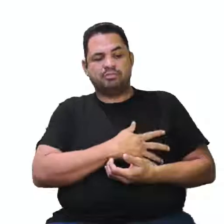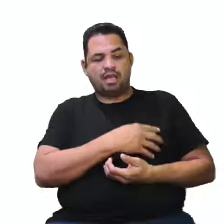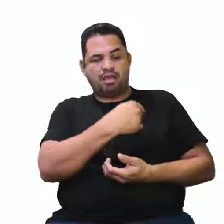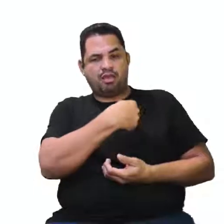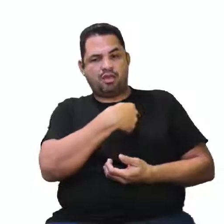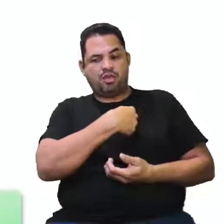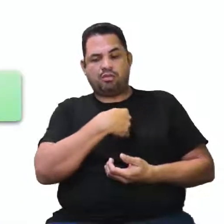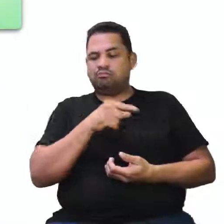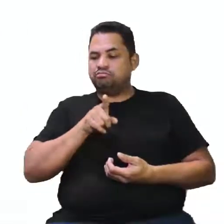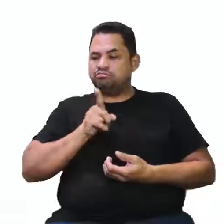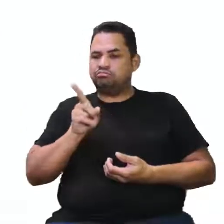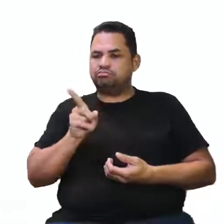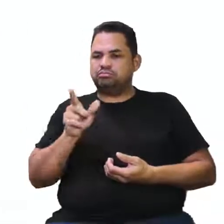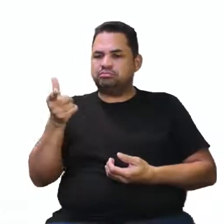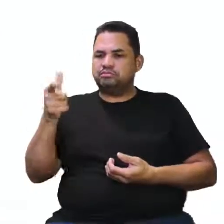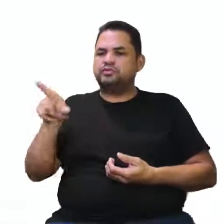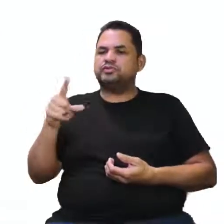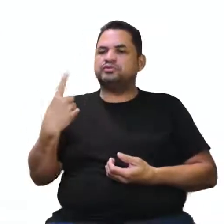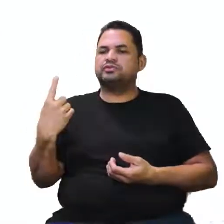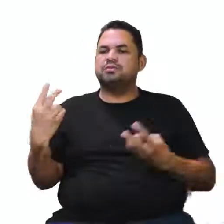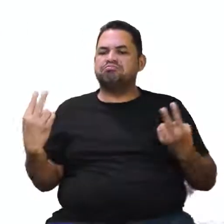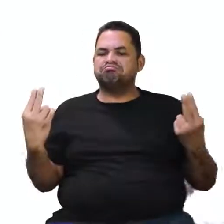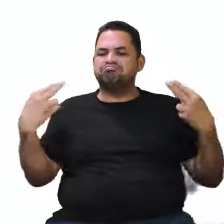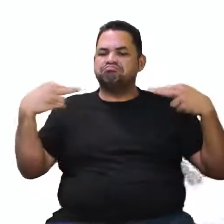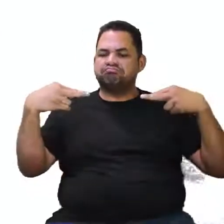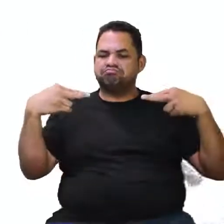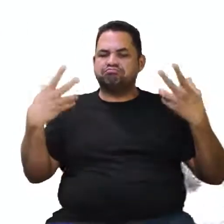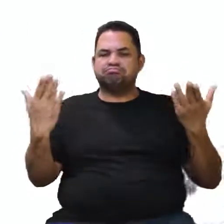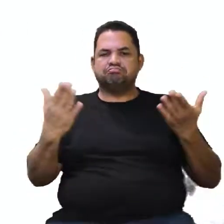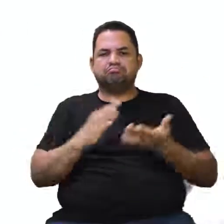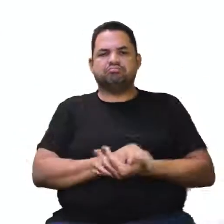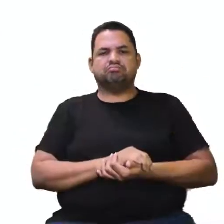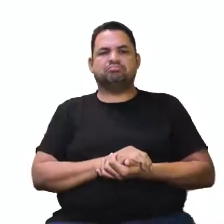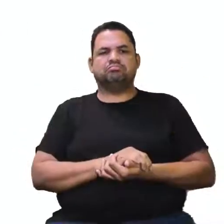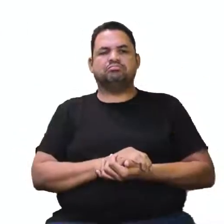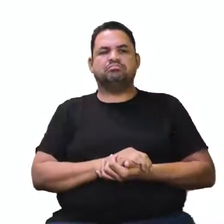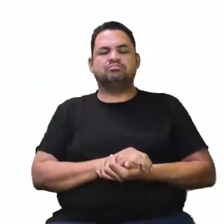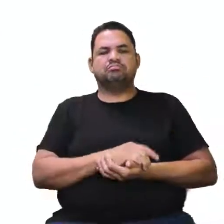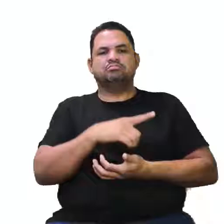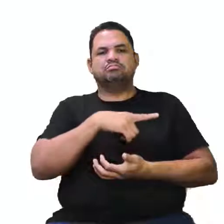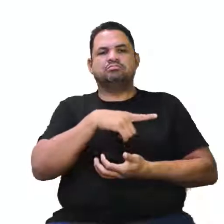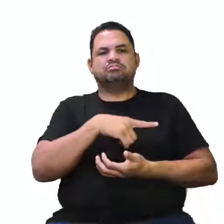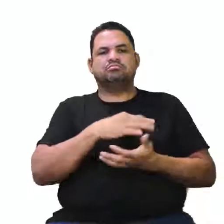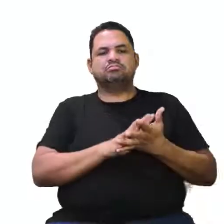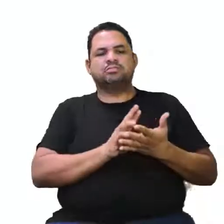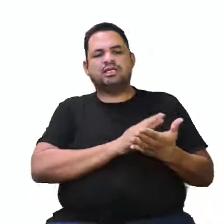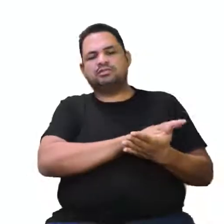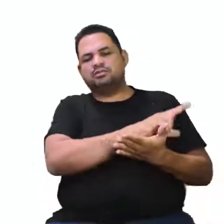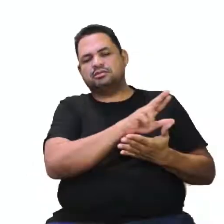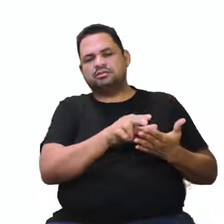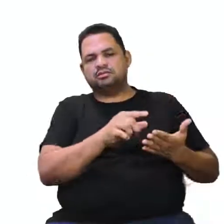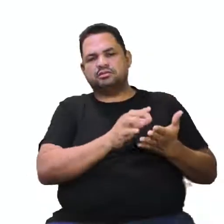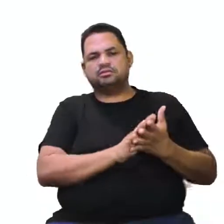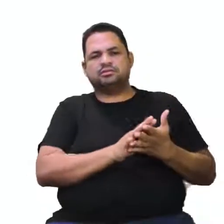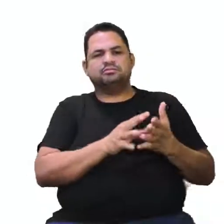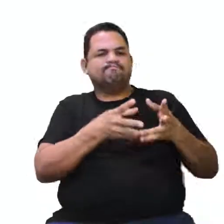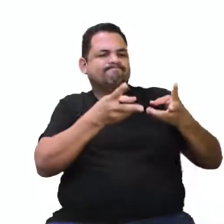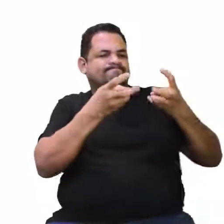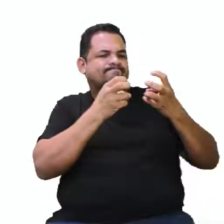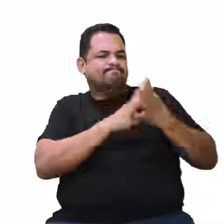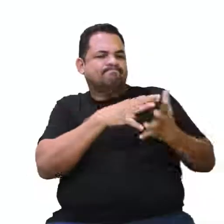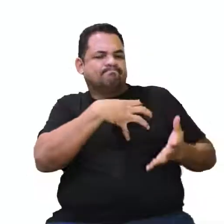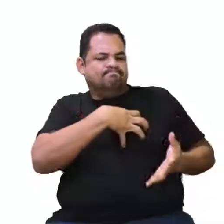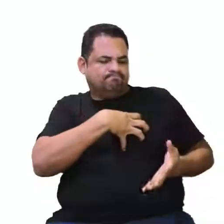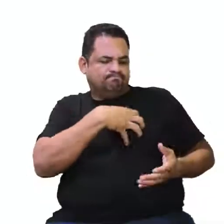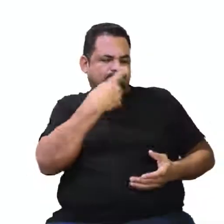os outros, né? Como eu me vejo, como os outros me veem. Então, essa minha imagem, ela carrega aí diversas percepções, sentimentos, que a gente